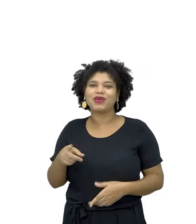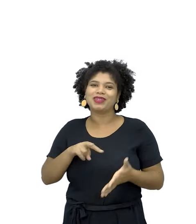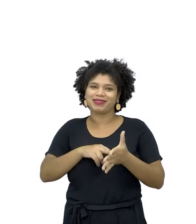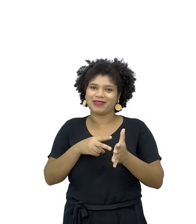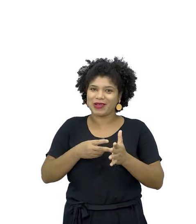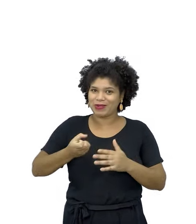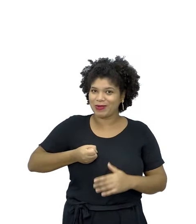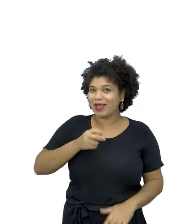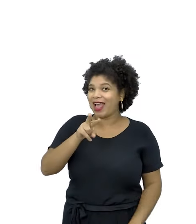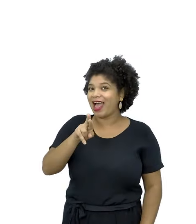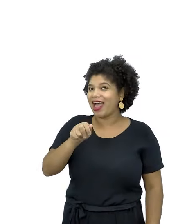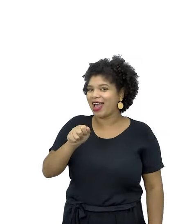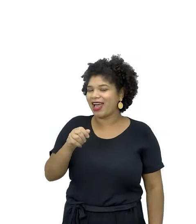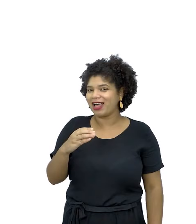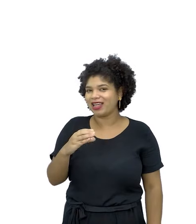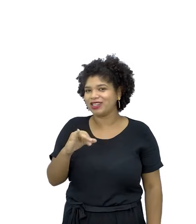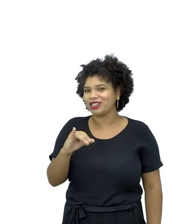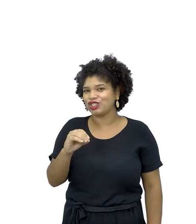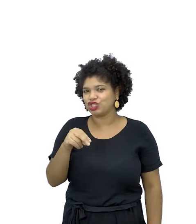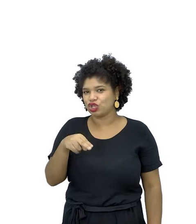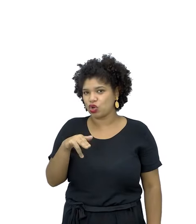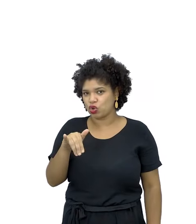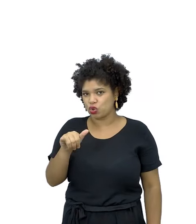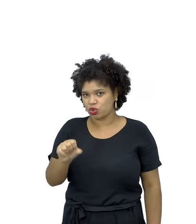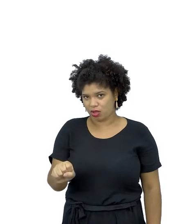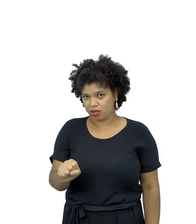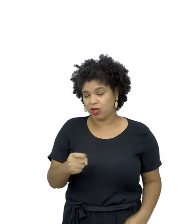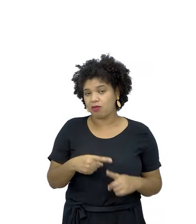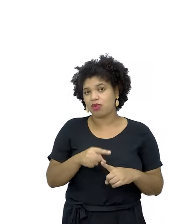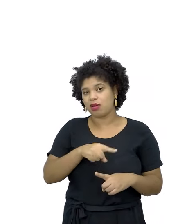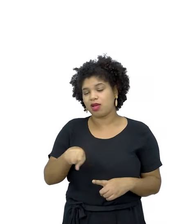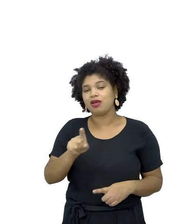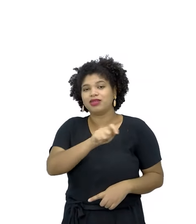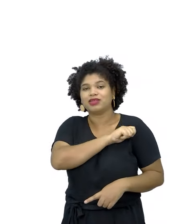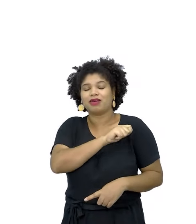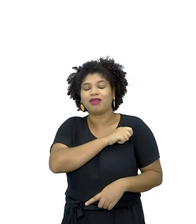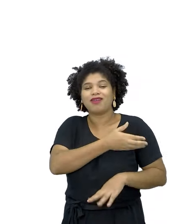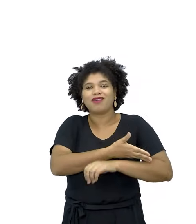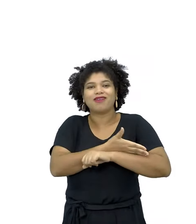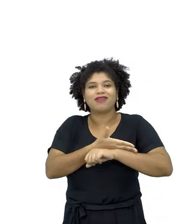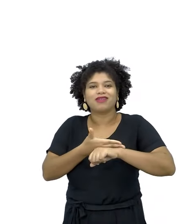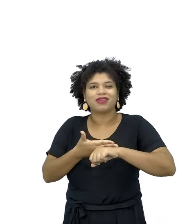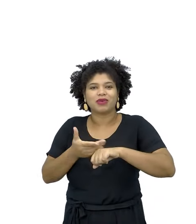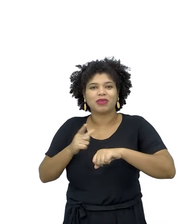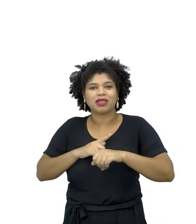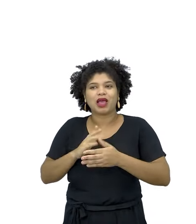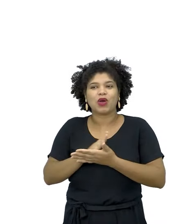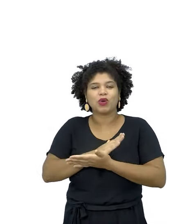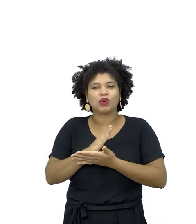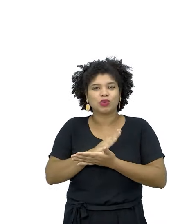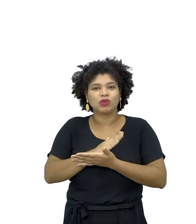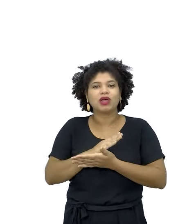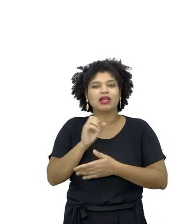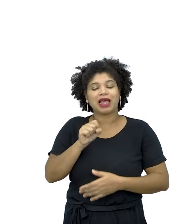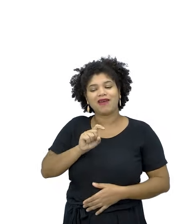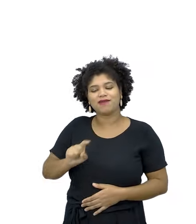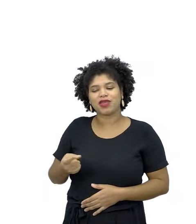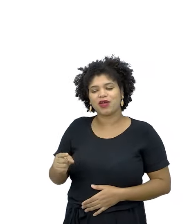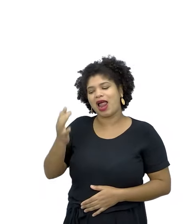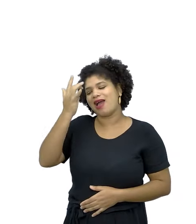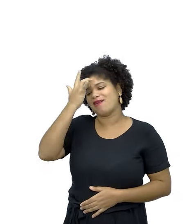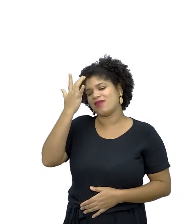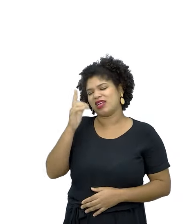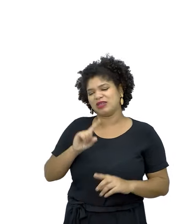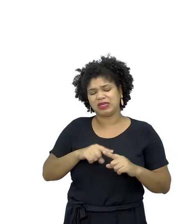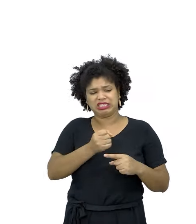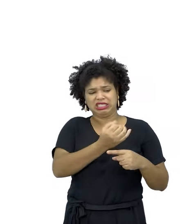a forma fracionária do que com a forma decimal. Quando eu falo de localização de números na reta, principalmente dos números